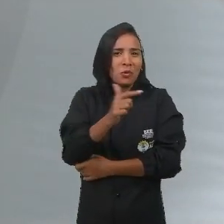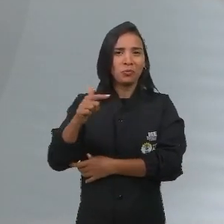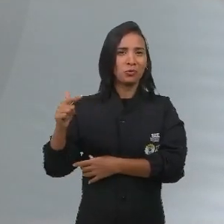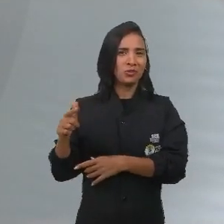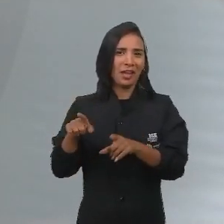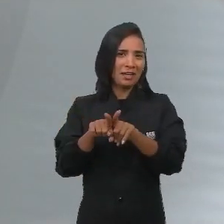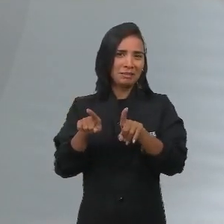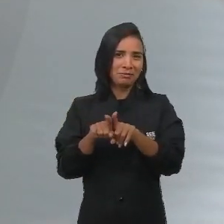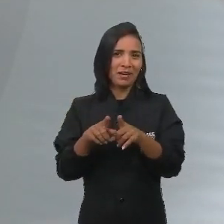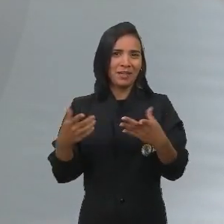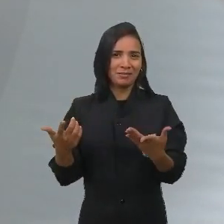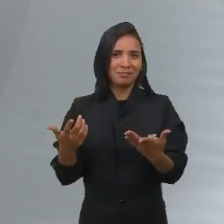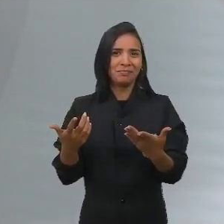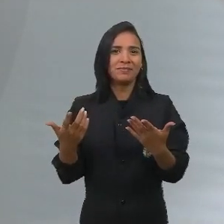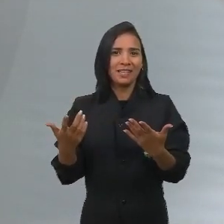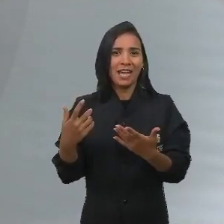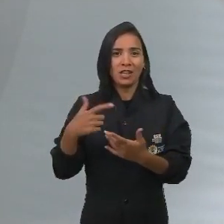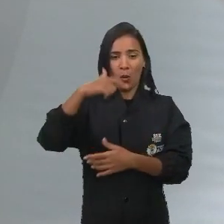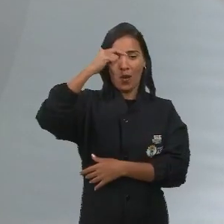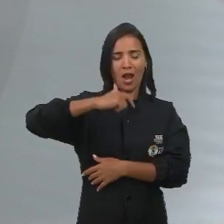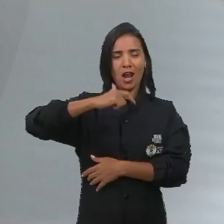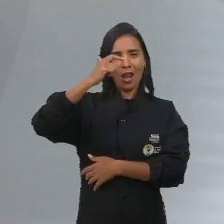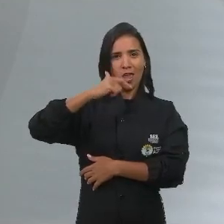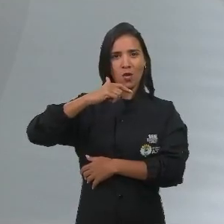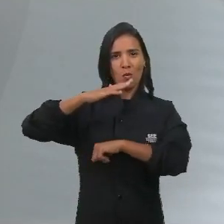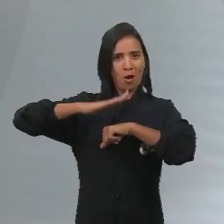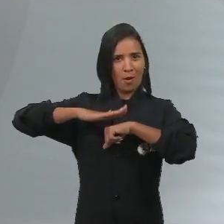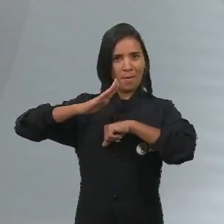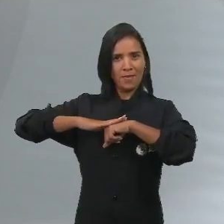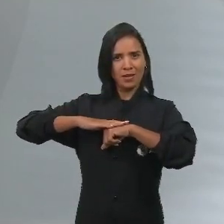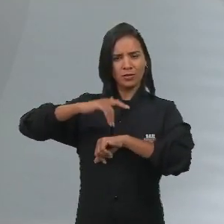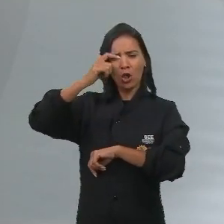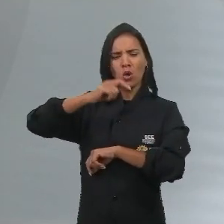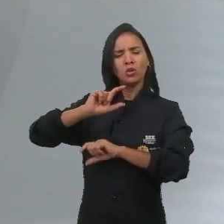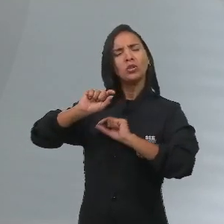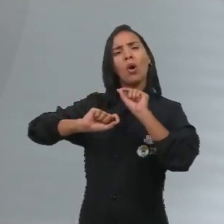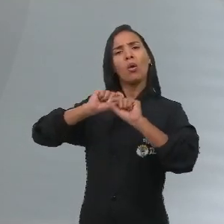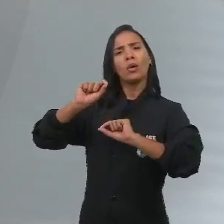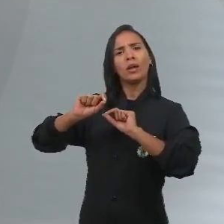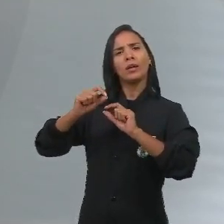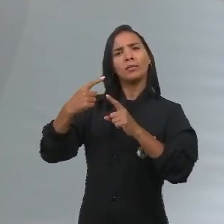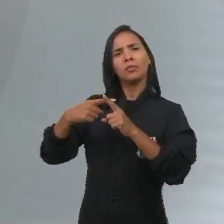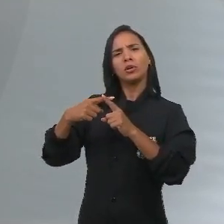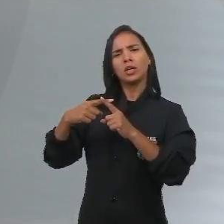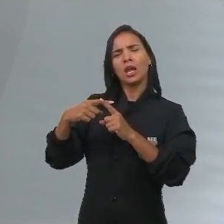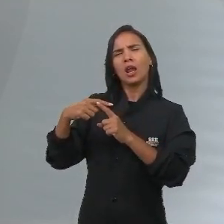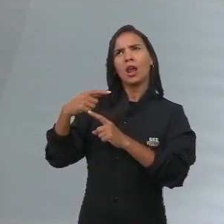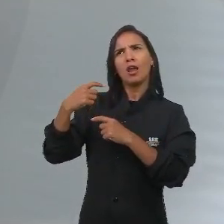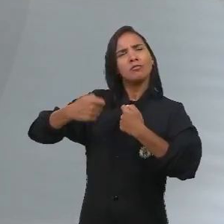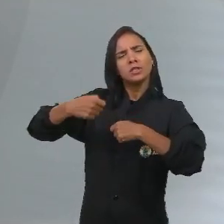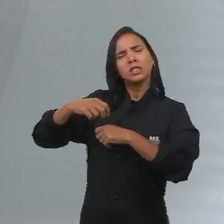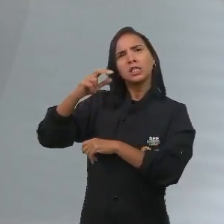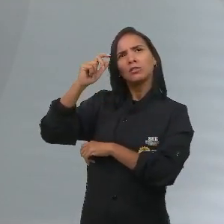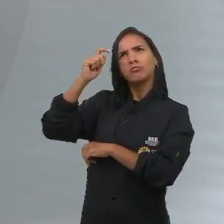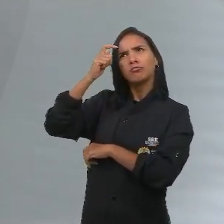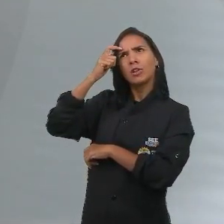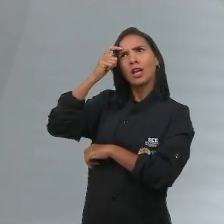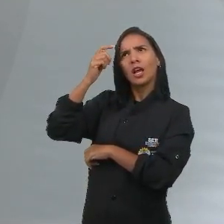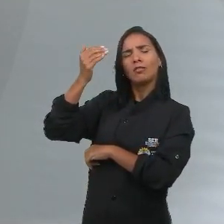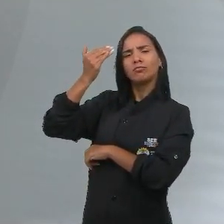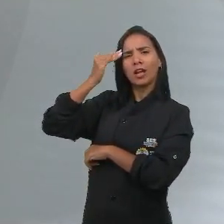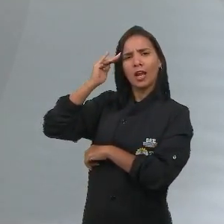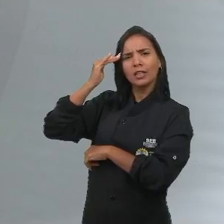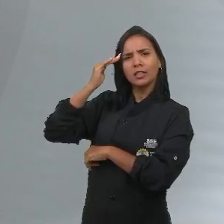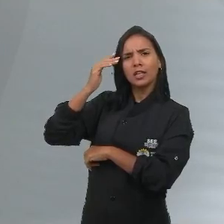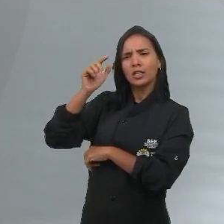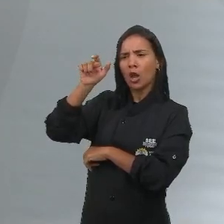de como eu sou ela é perpassa a compreensão do outro Ou seja eu preciso entender o outro compreender o outro